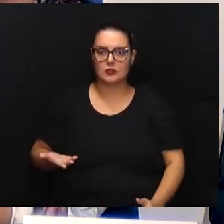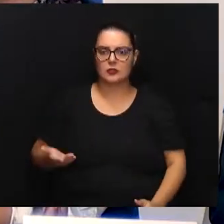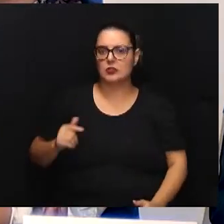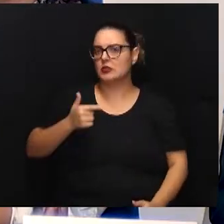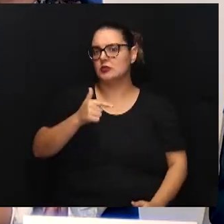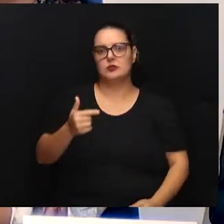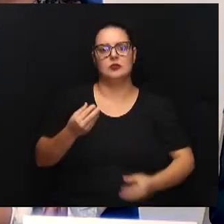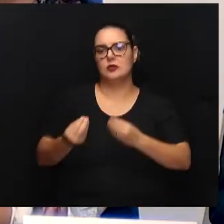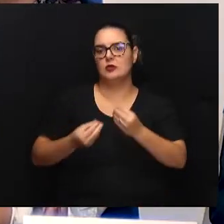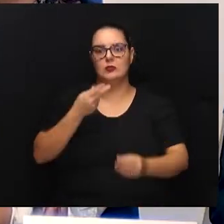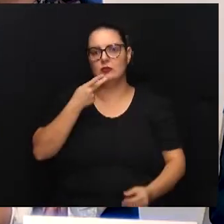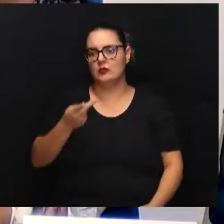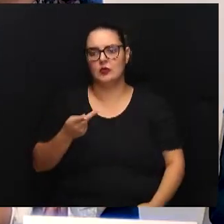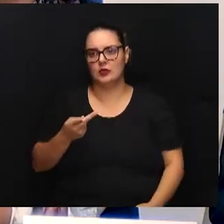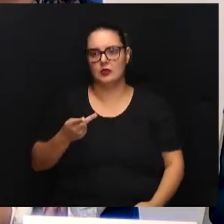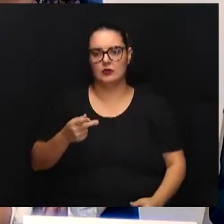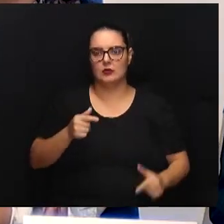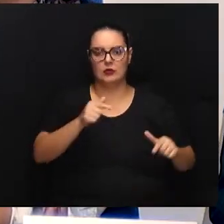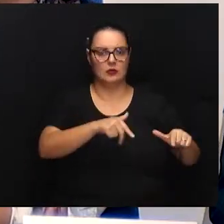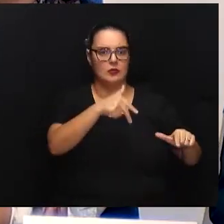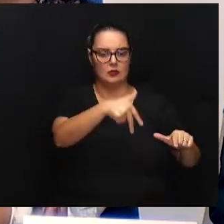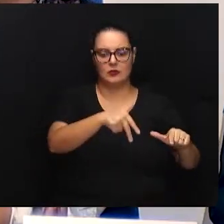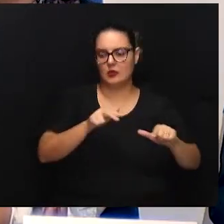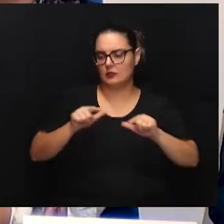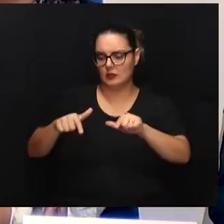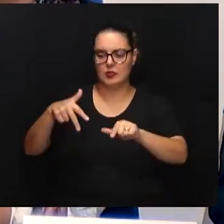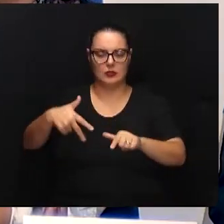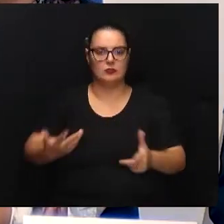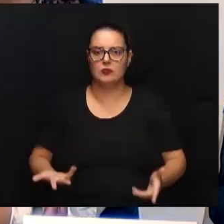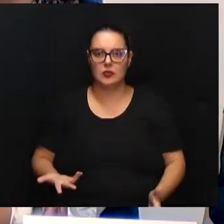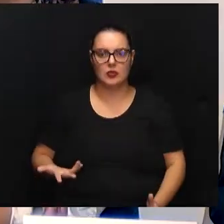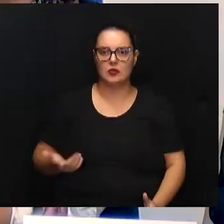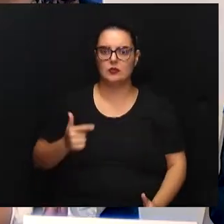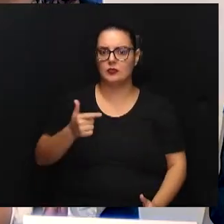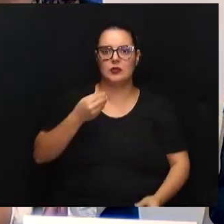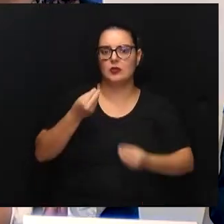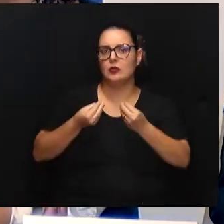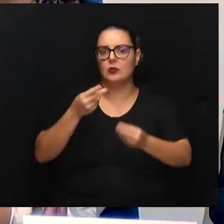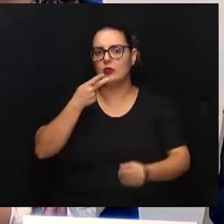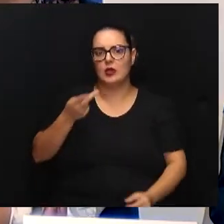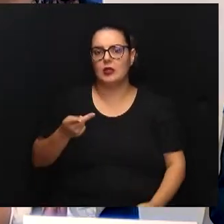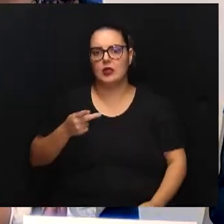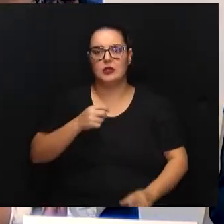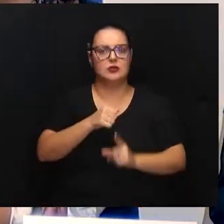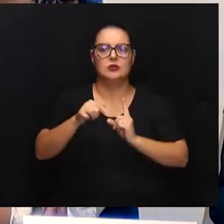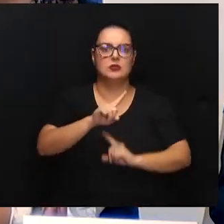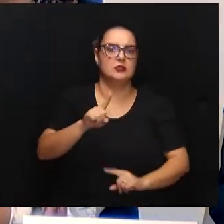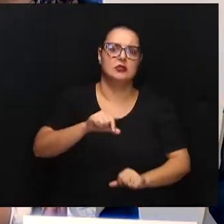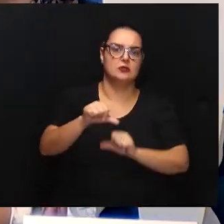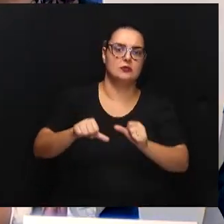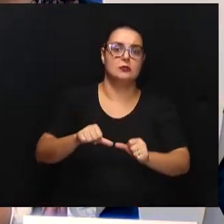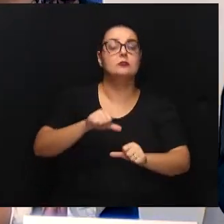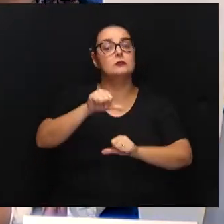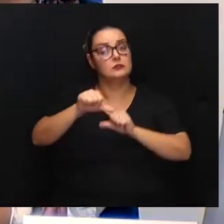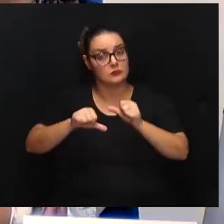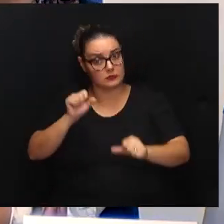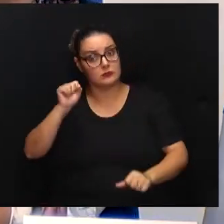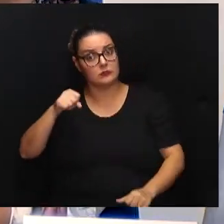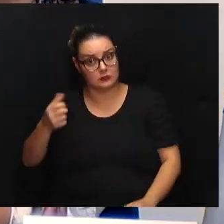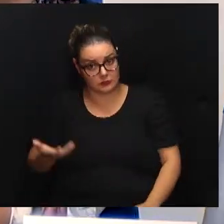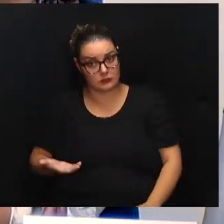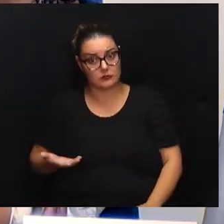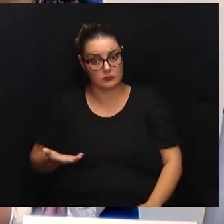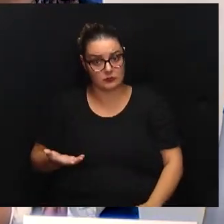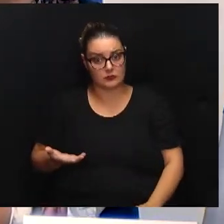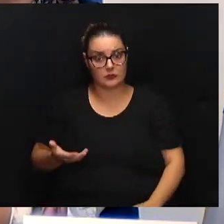Não dá para dizer que a sociedade não muda. A sociedade está se transformando. O protagonismo que